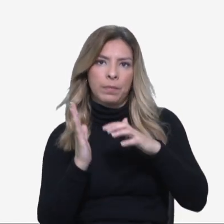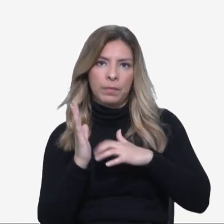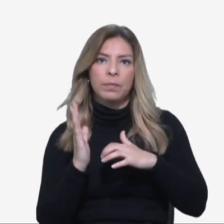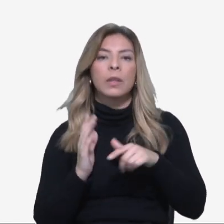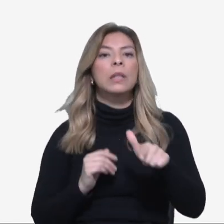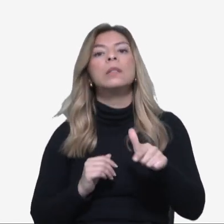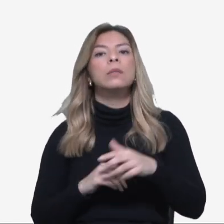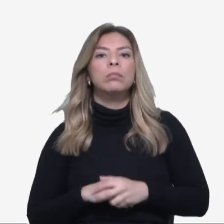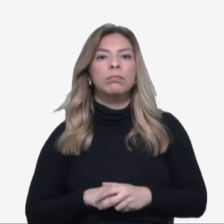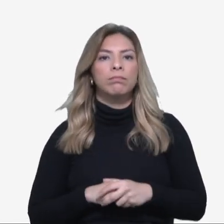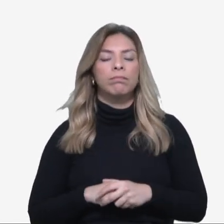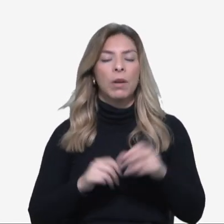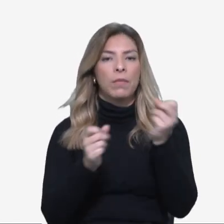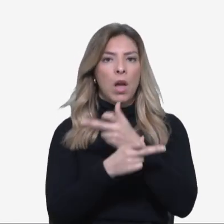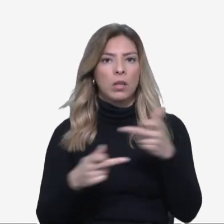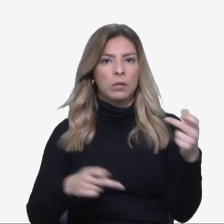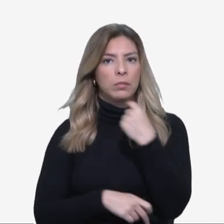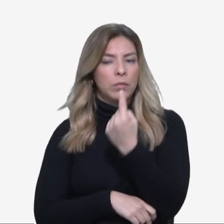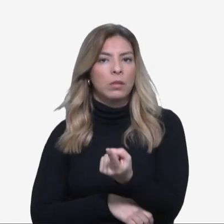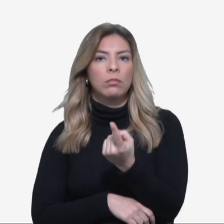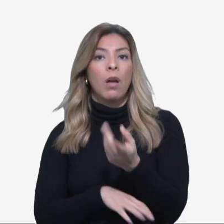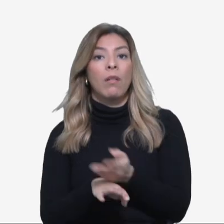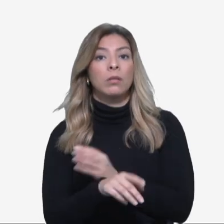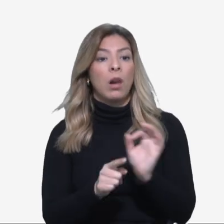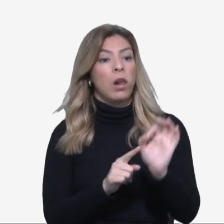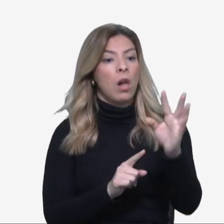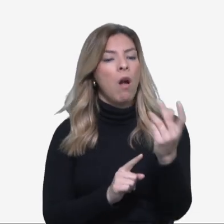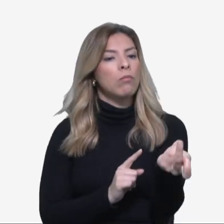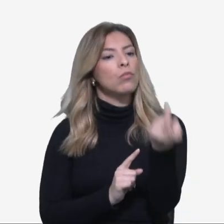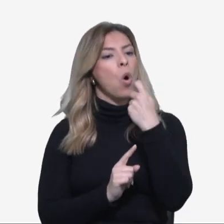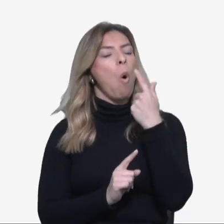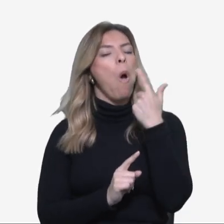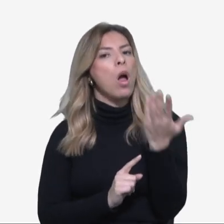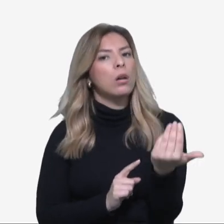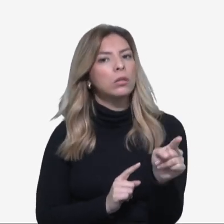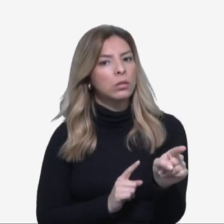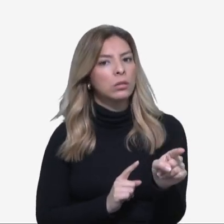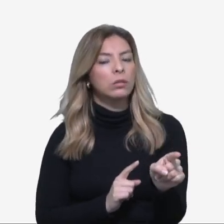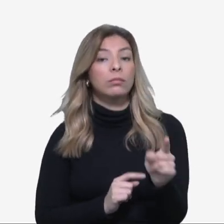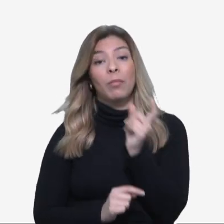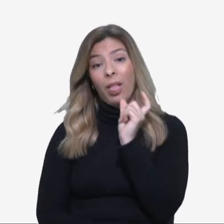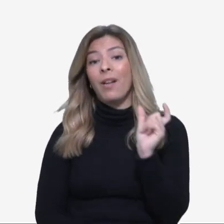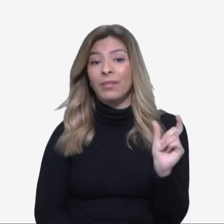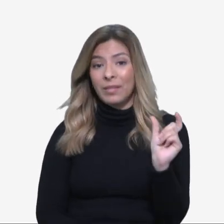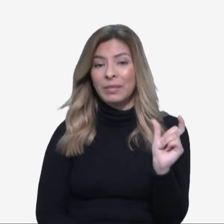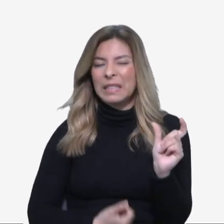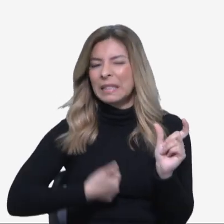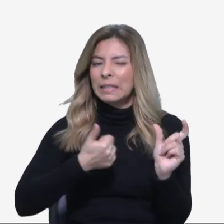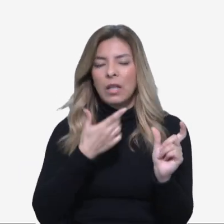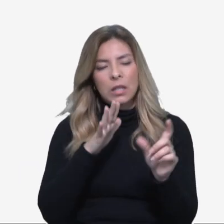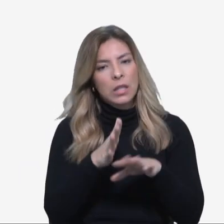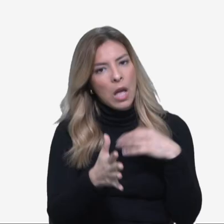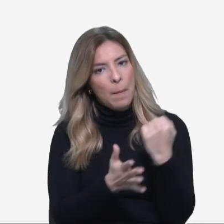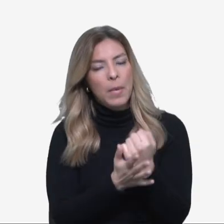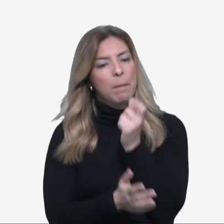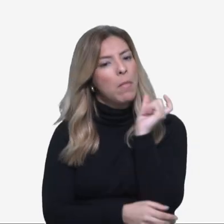é colocado aí a partir desse livro? Não elogies ninguém antes de ele falar. Aí está novamente a palavra. Eu, ao